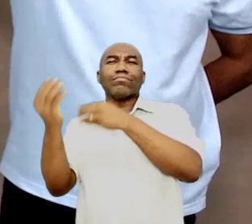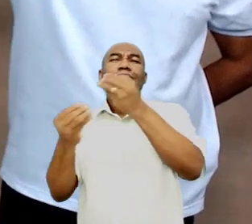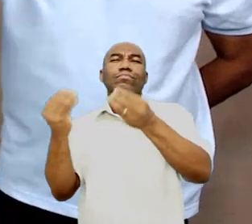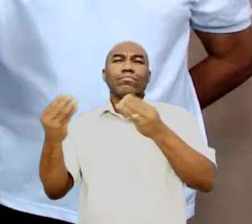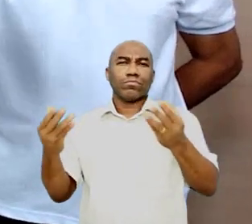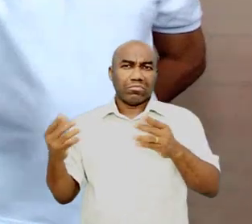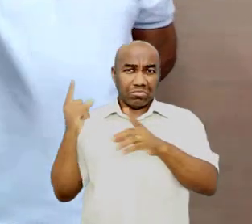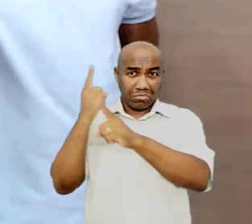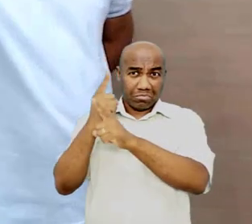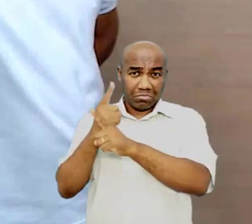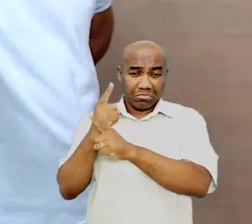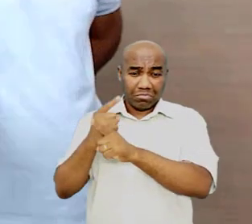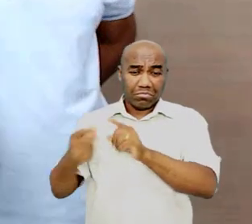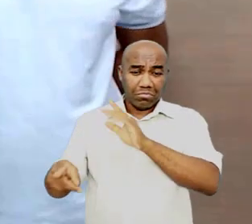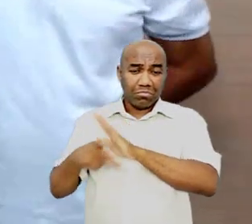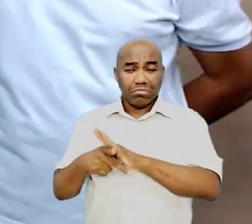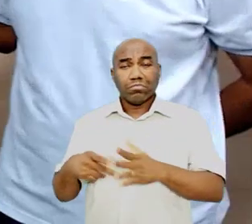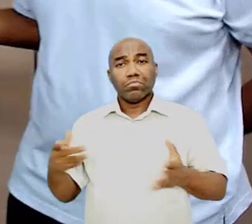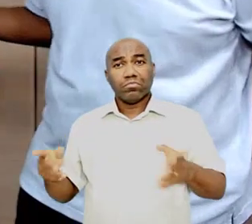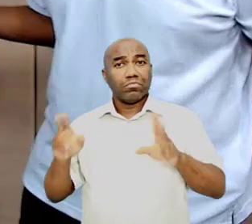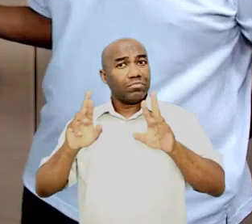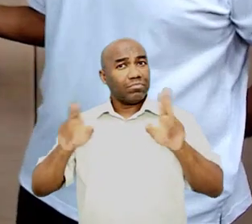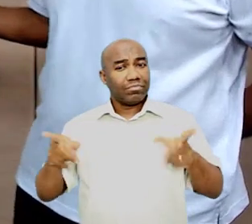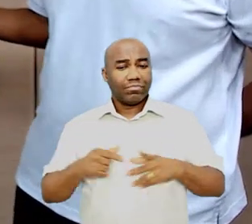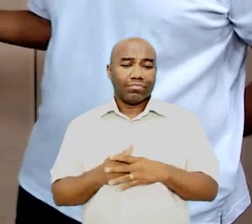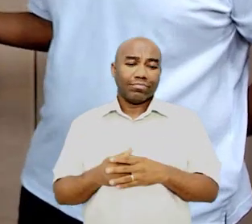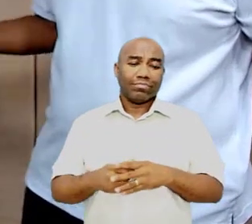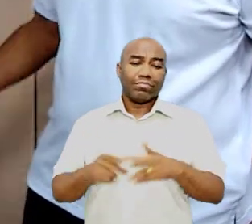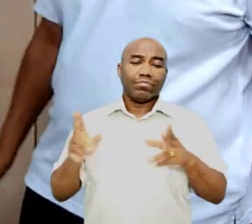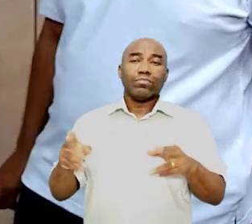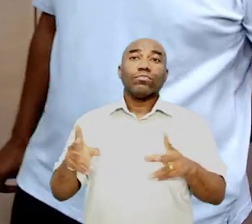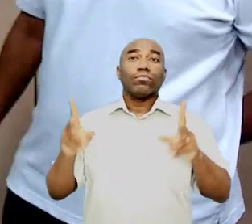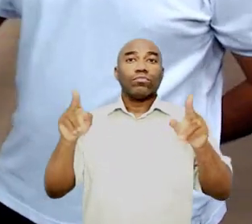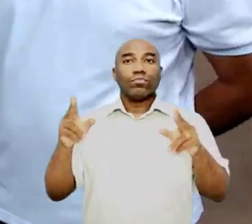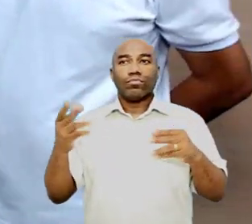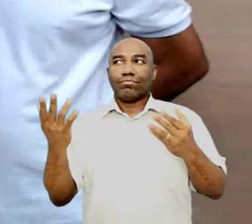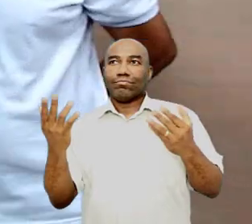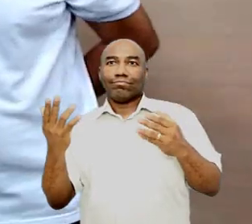de proteína, síntese de hormônios. Que não é o caso do vírus.